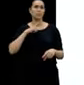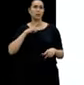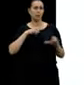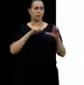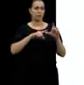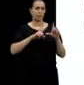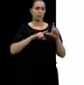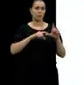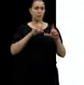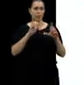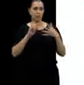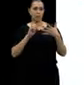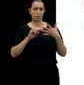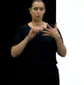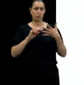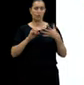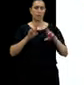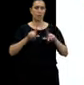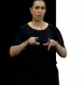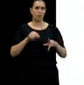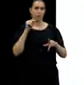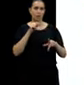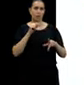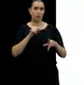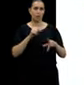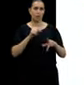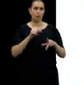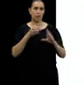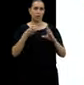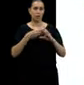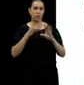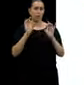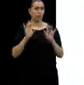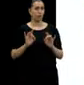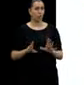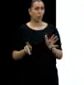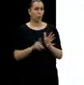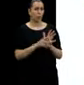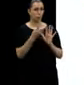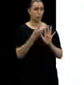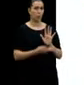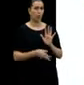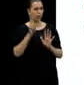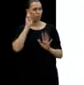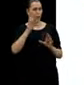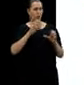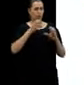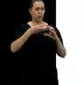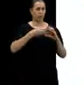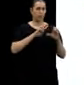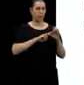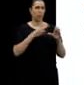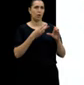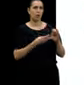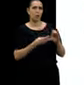D, diferenciação em células especializadas. Então, lembrem, falou de célula-tronco,